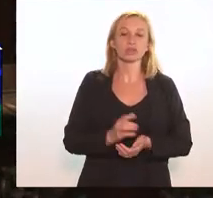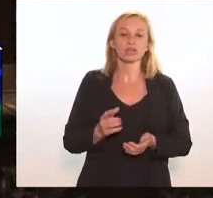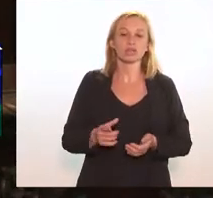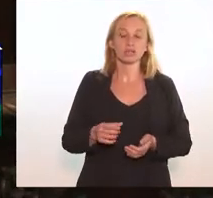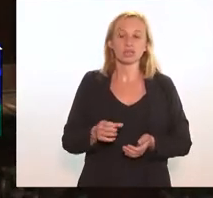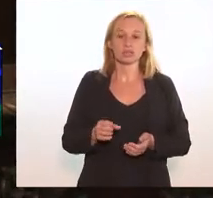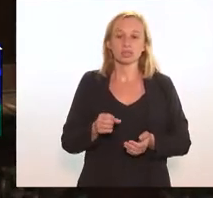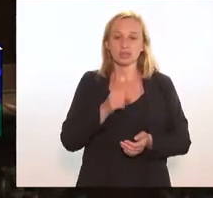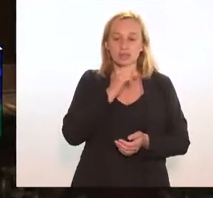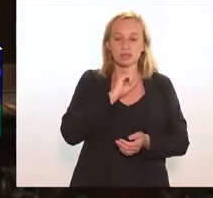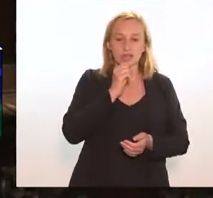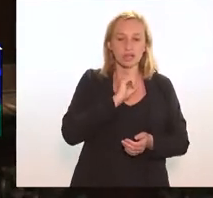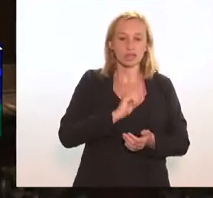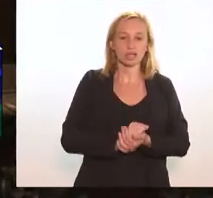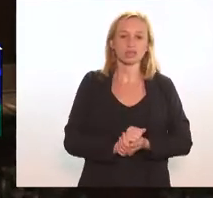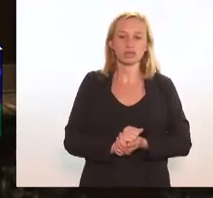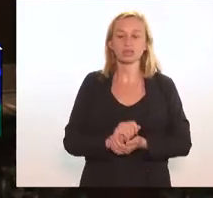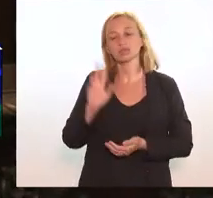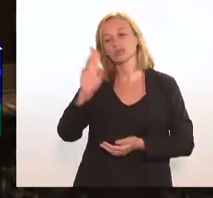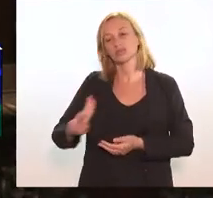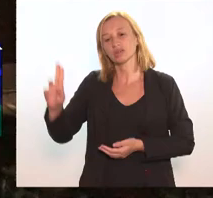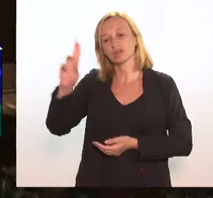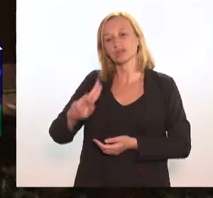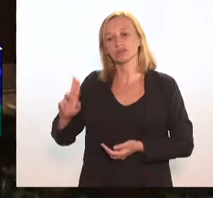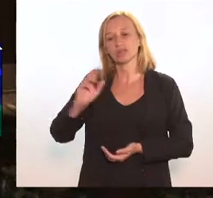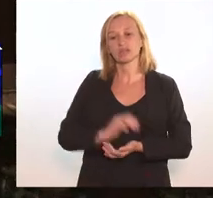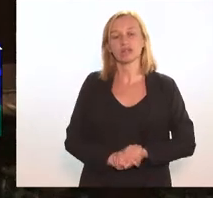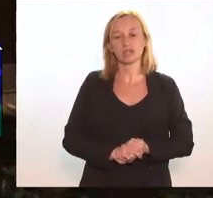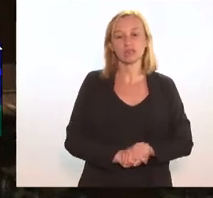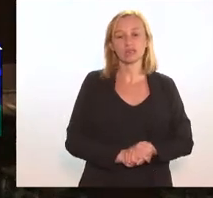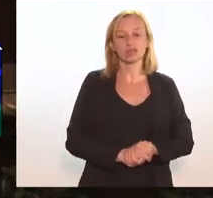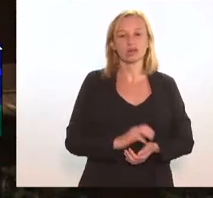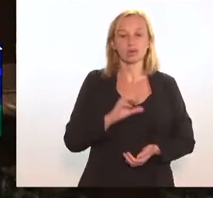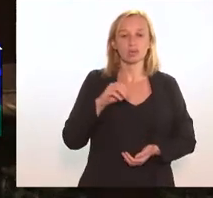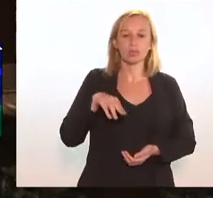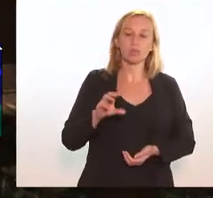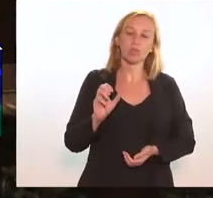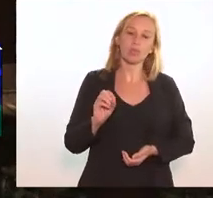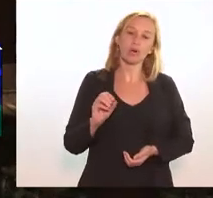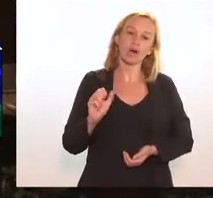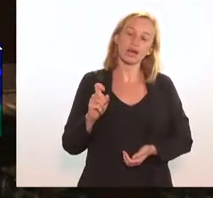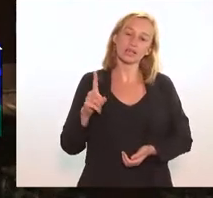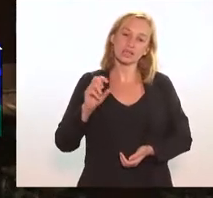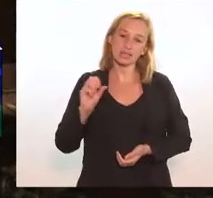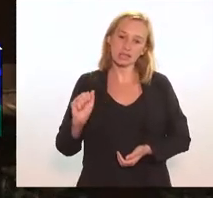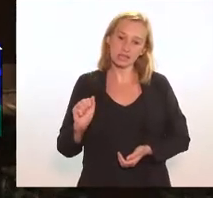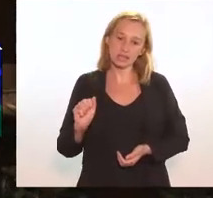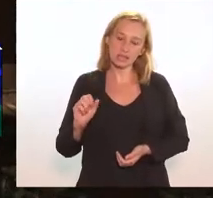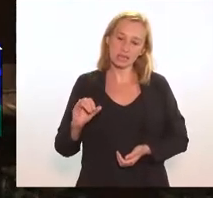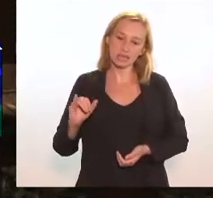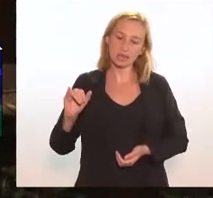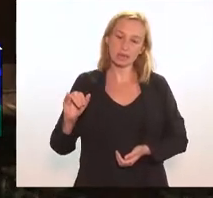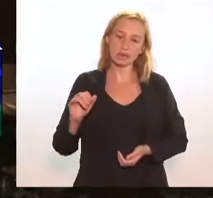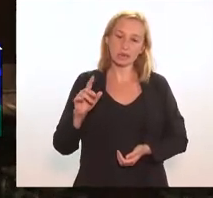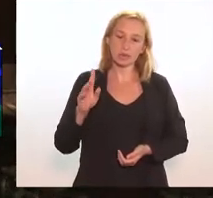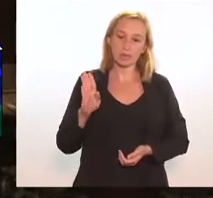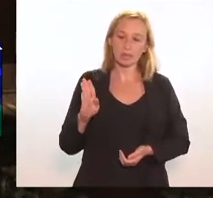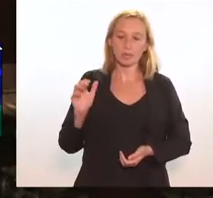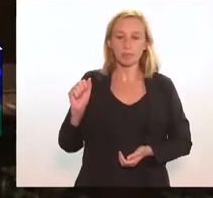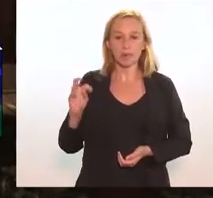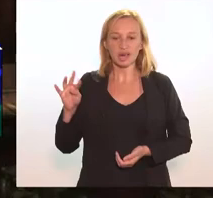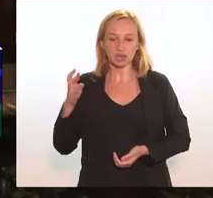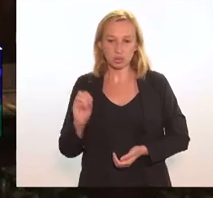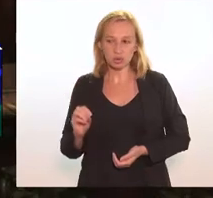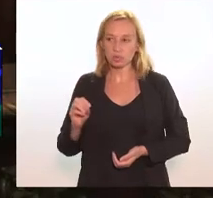nas antigas dependências, deputada Lucinha, das faculdades, da Faculdade Moacir Bastos, do Centro Universitário Moacir Bastos, que Vossa Excelência conhece muito